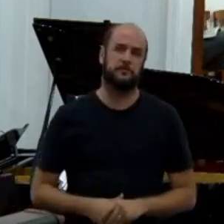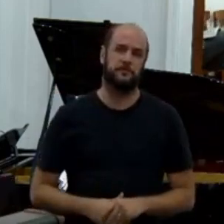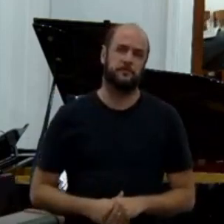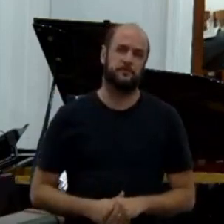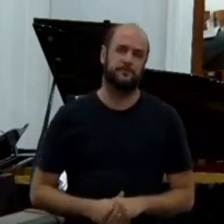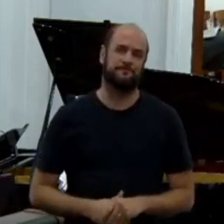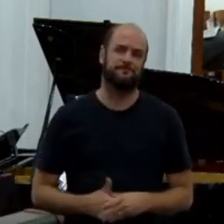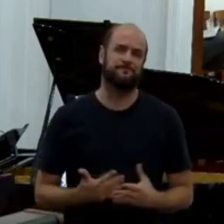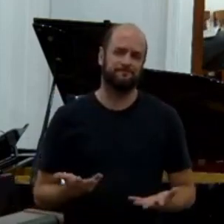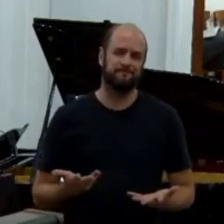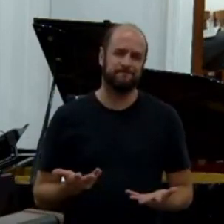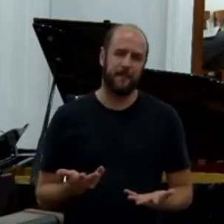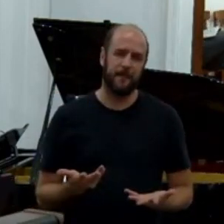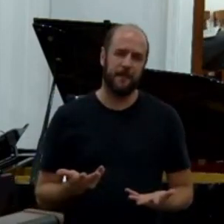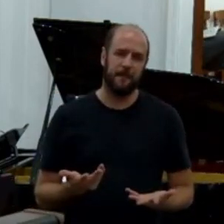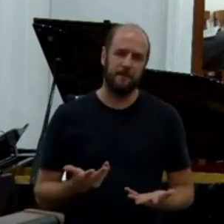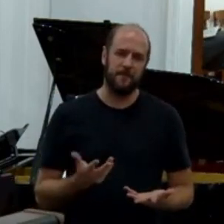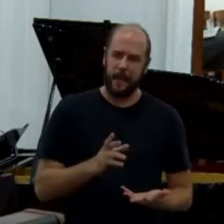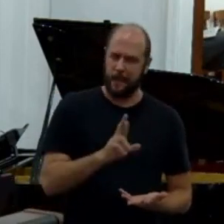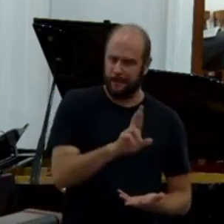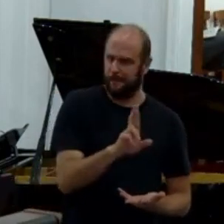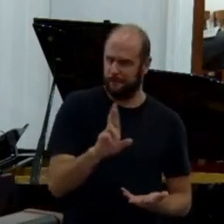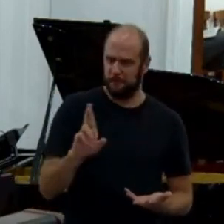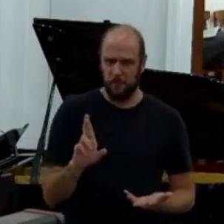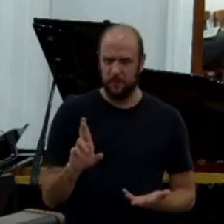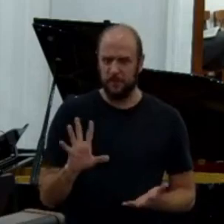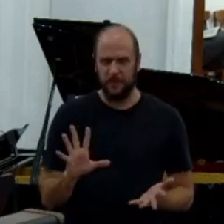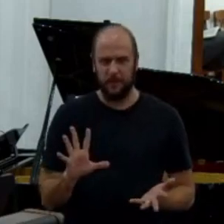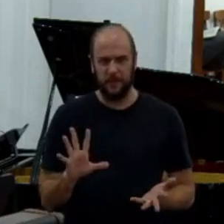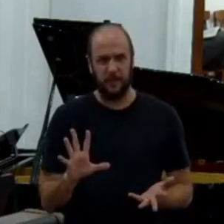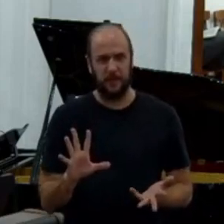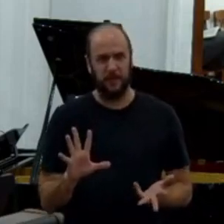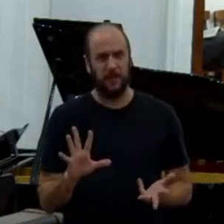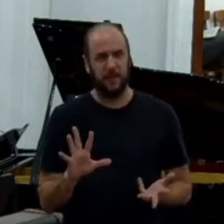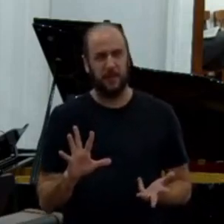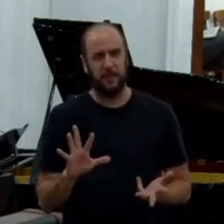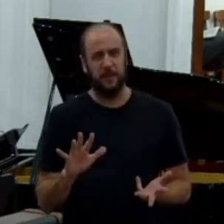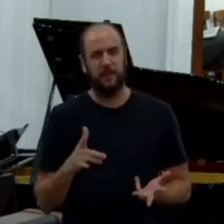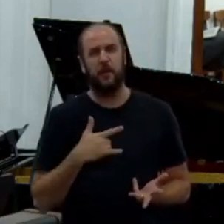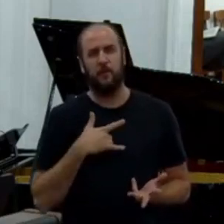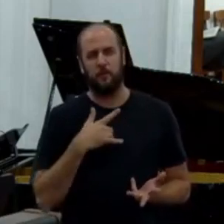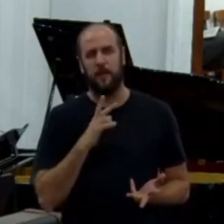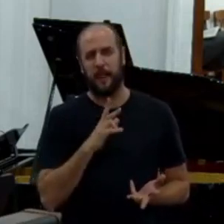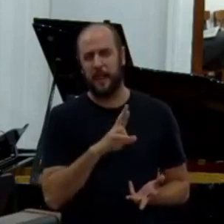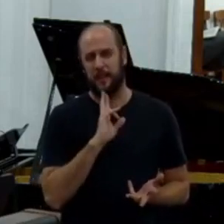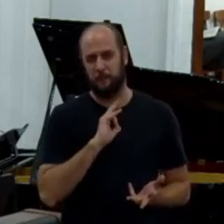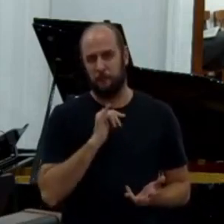A resposta a essa pergunta é um retumbante sim.